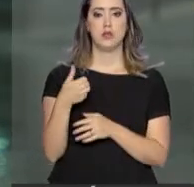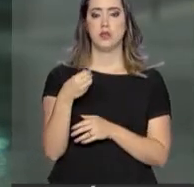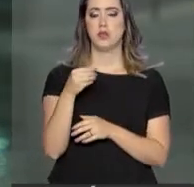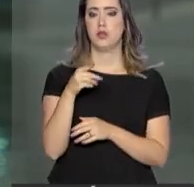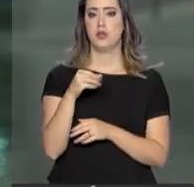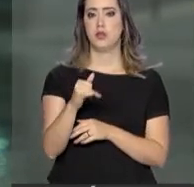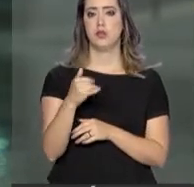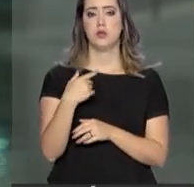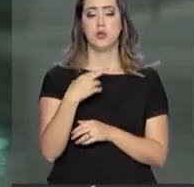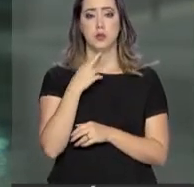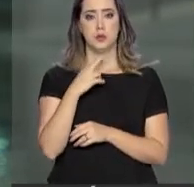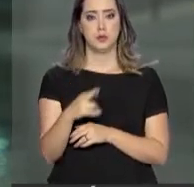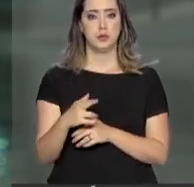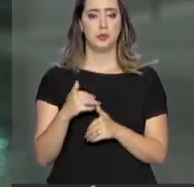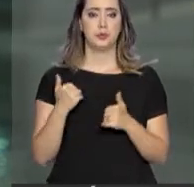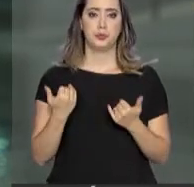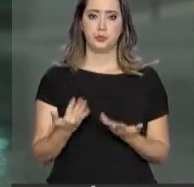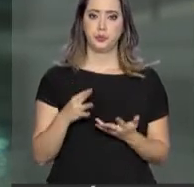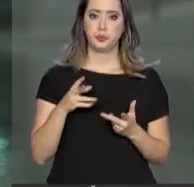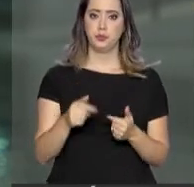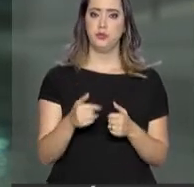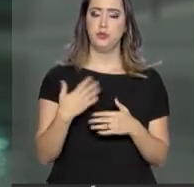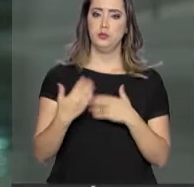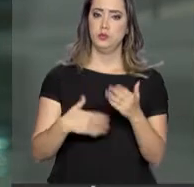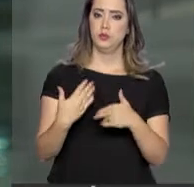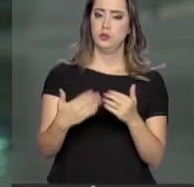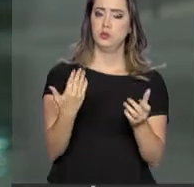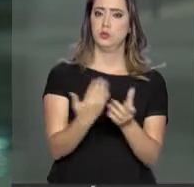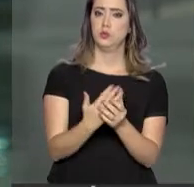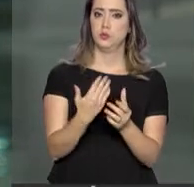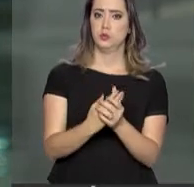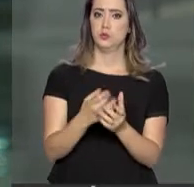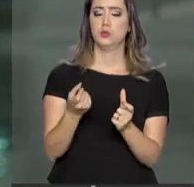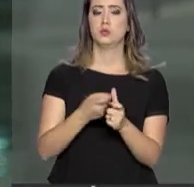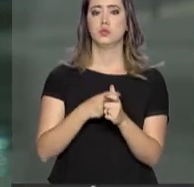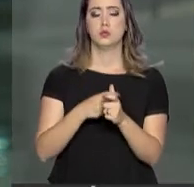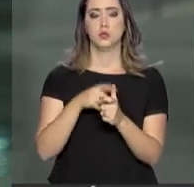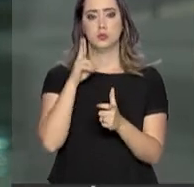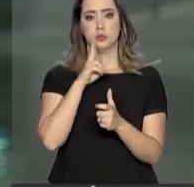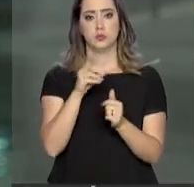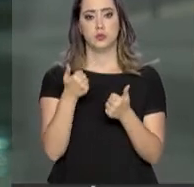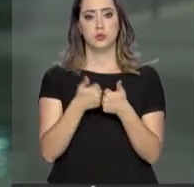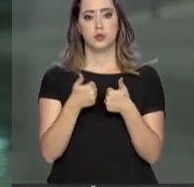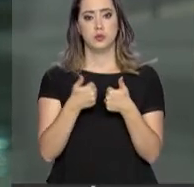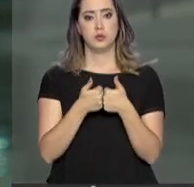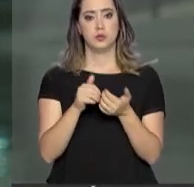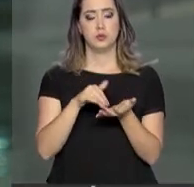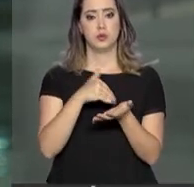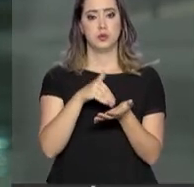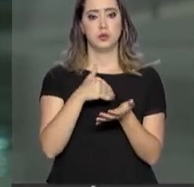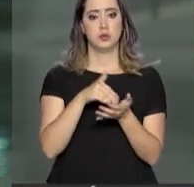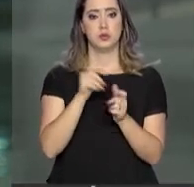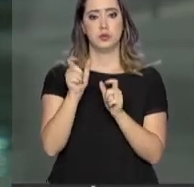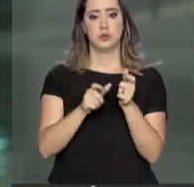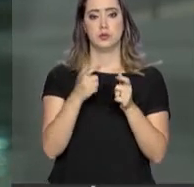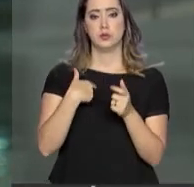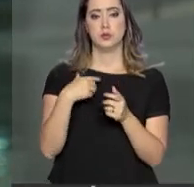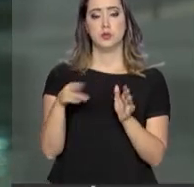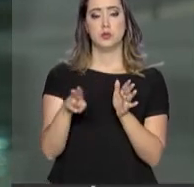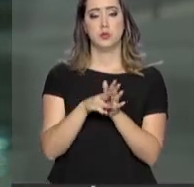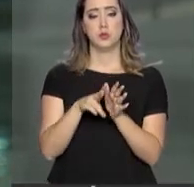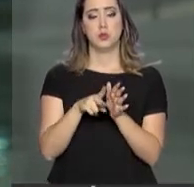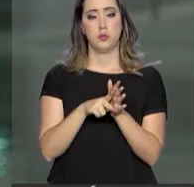para dar uma resposta todo esse processo de negociação é acompanhado pela secretaria nacional do consumidor do ministério